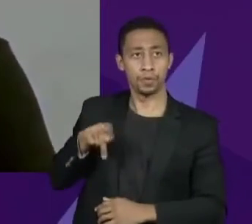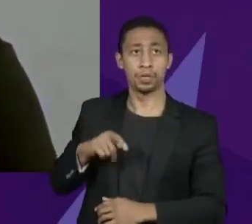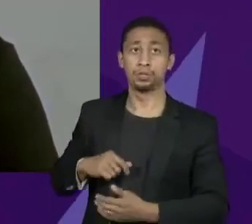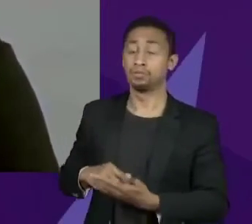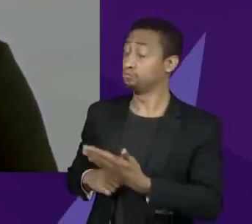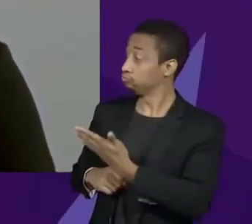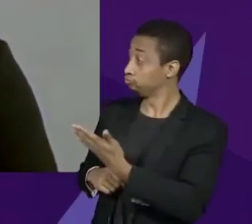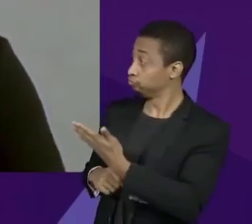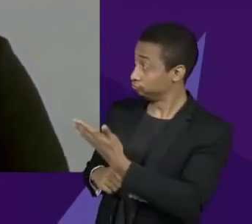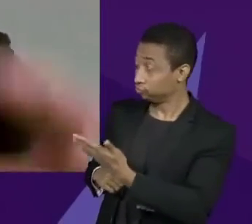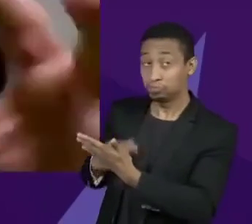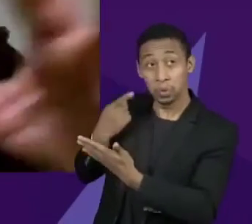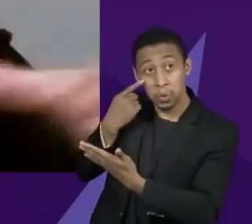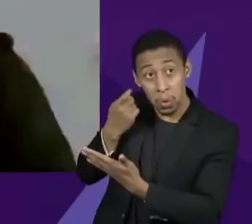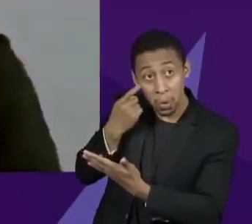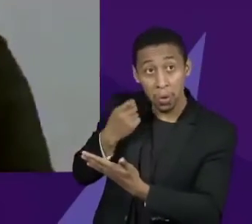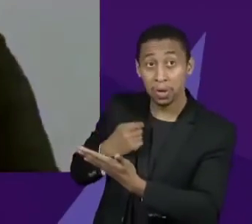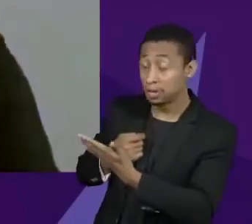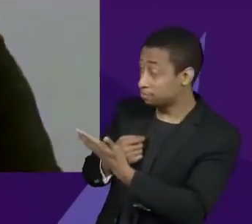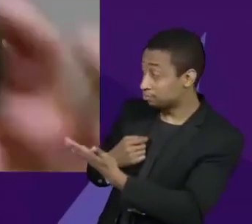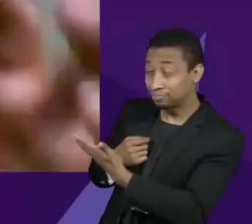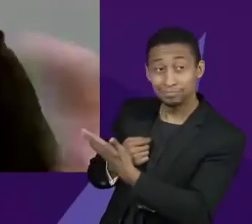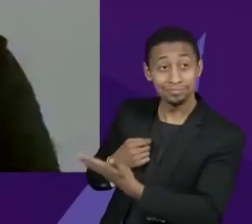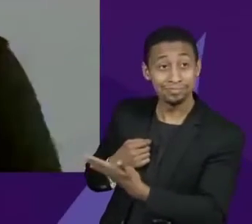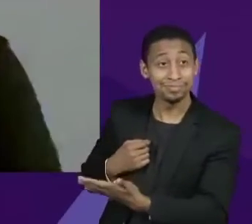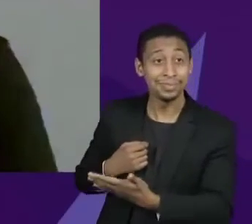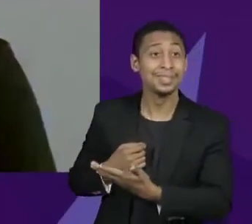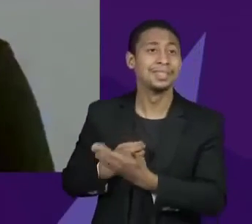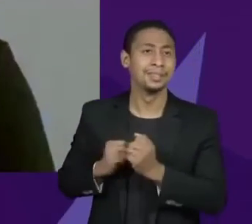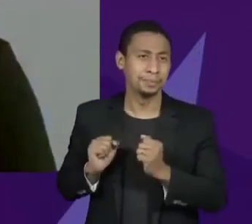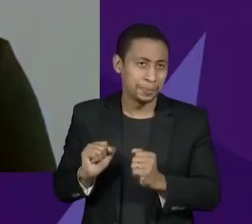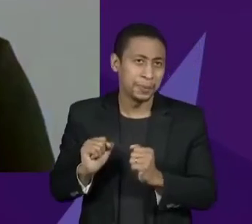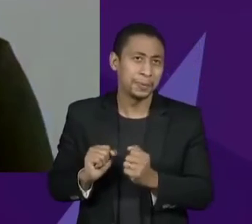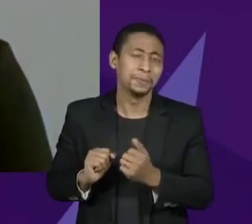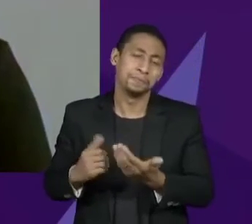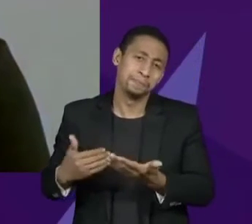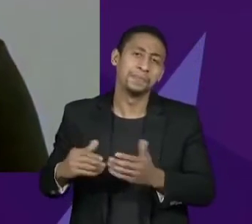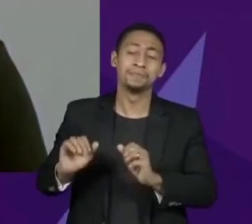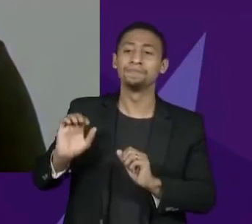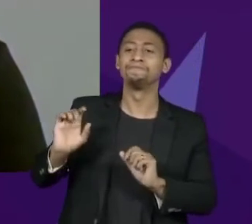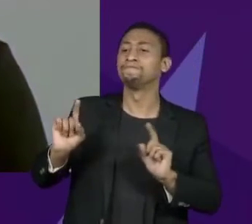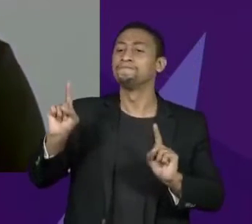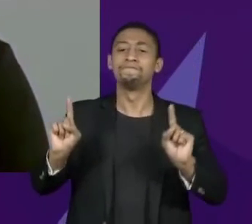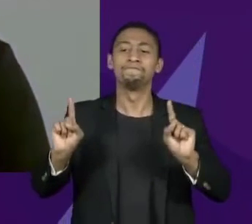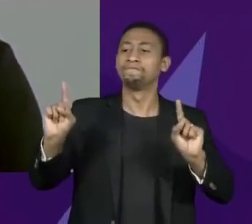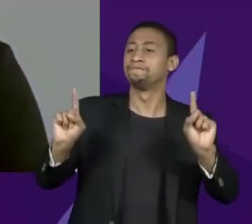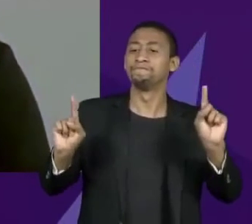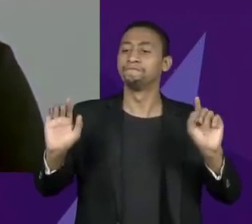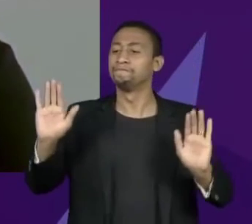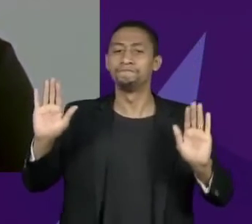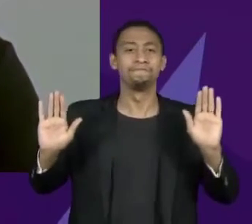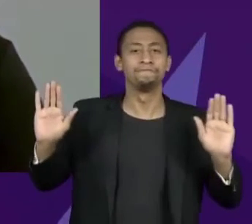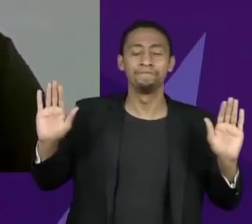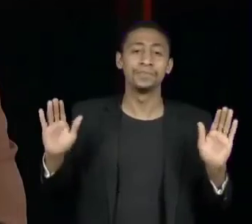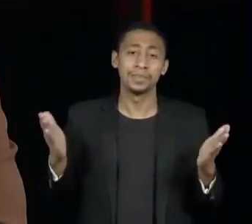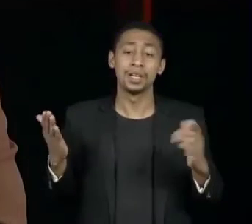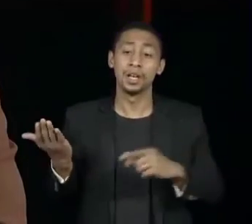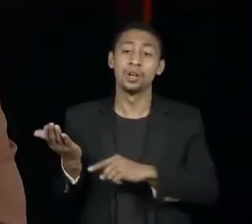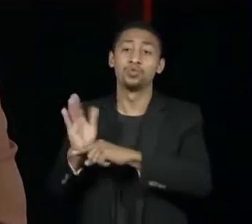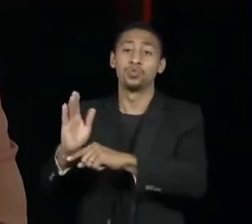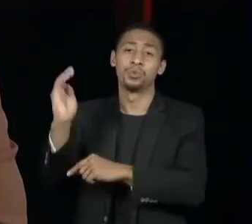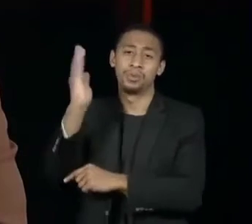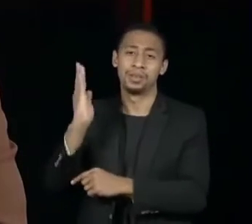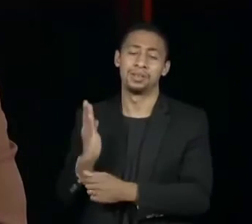nem o Mandetta, nem o Ciro Gomes. Mas eu acho que se a gente conseguisse construir uma candidatura só aqui, eu acho que nós estaríamos ajudando mais o Brasil do